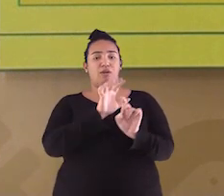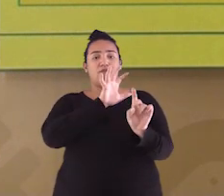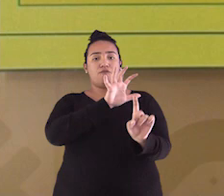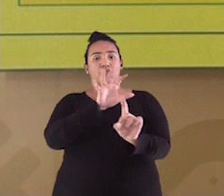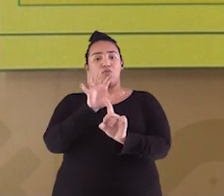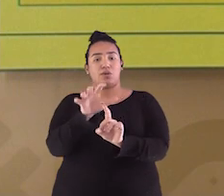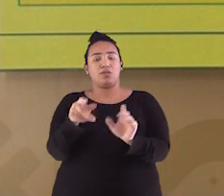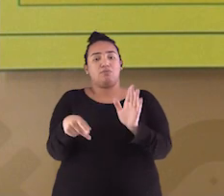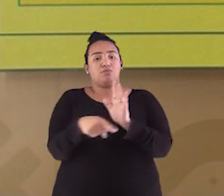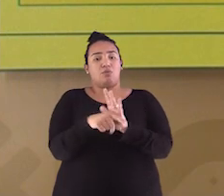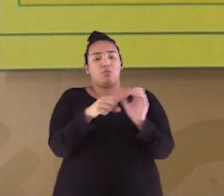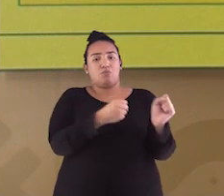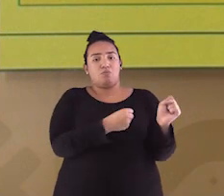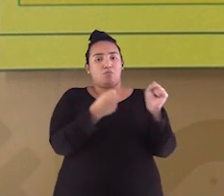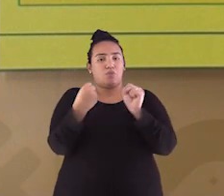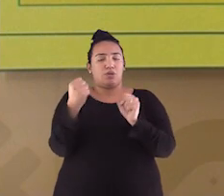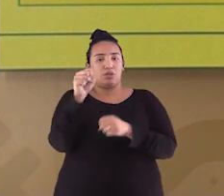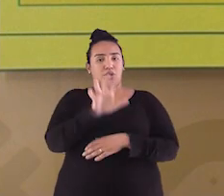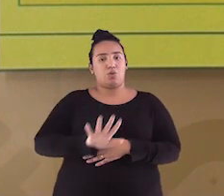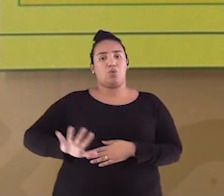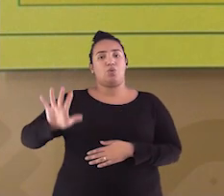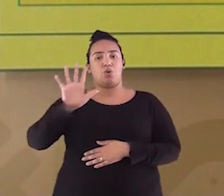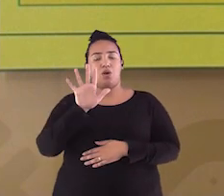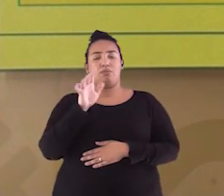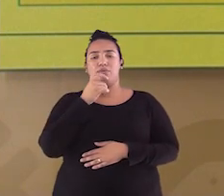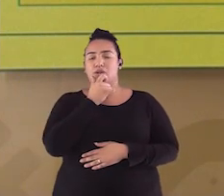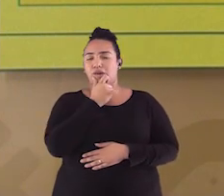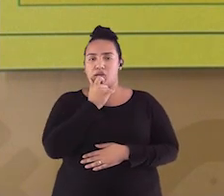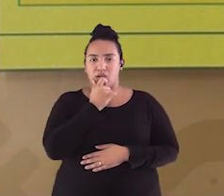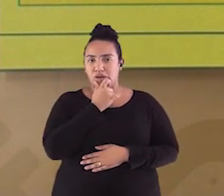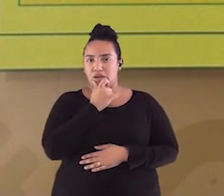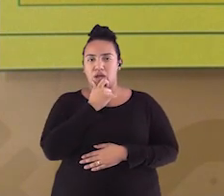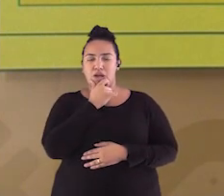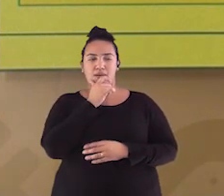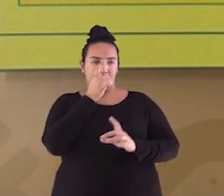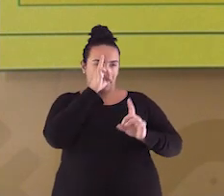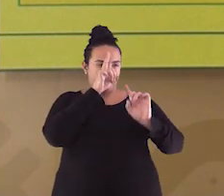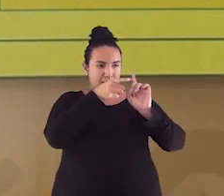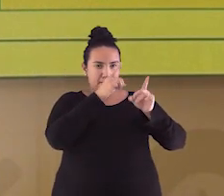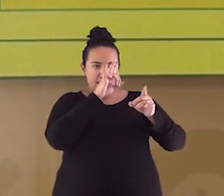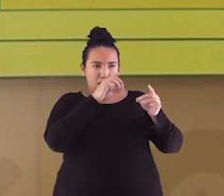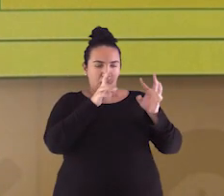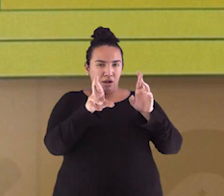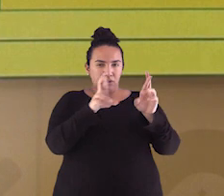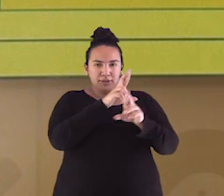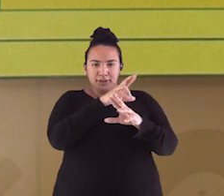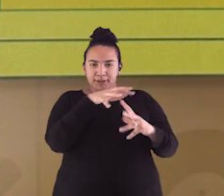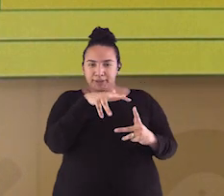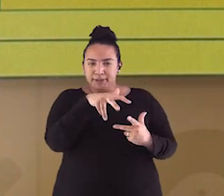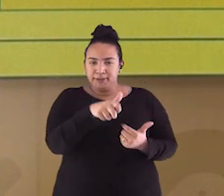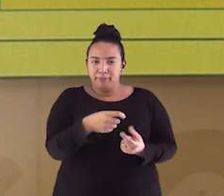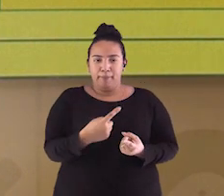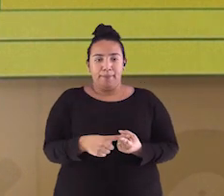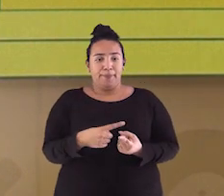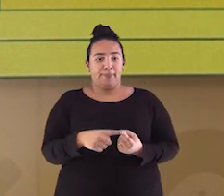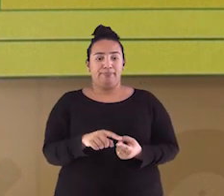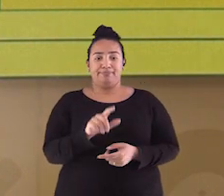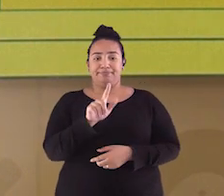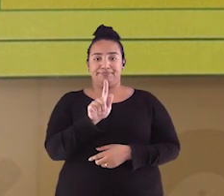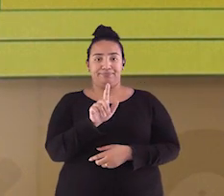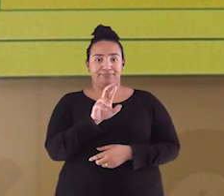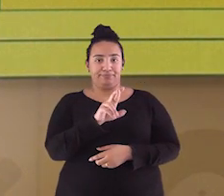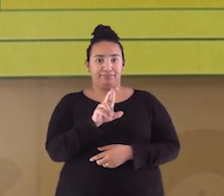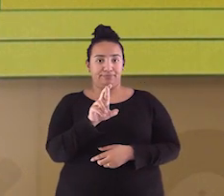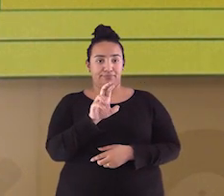poder europeu e principalmente inglês sobre todas as relações do mundo, já que Greenwich é o nome de